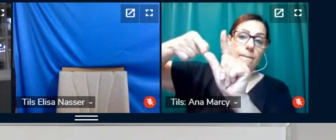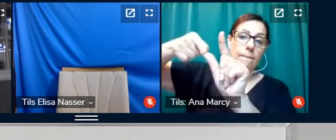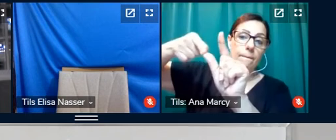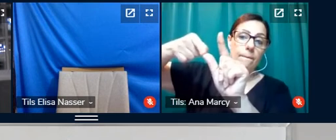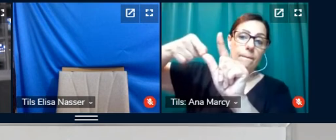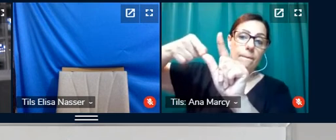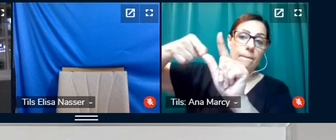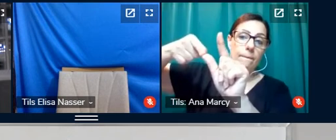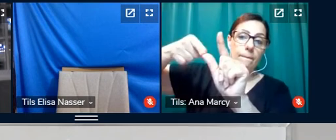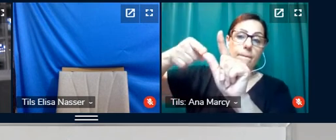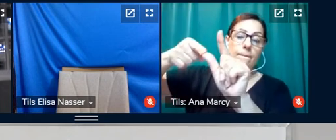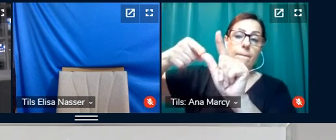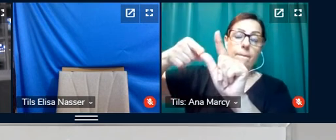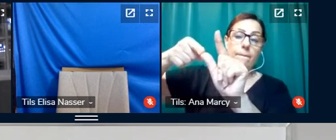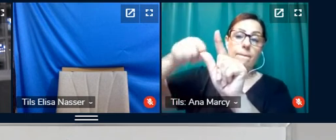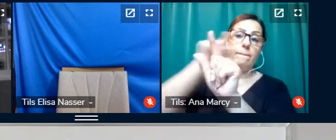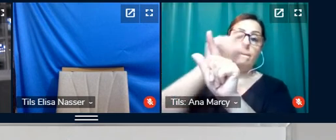FY, muito bem.